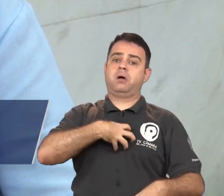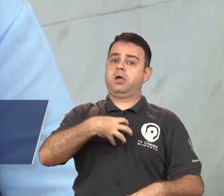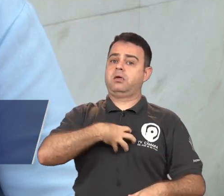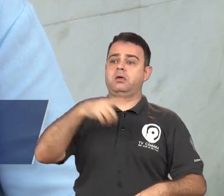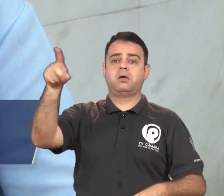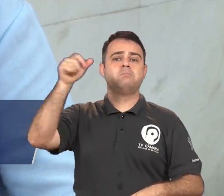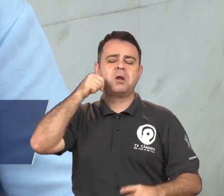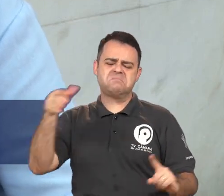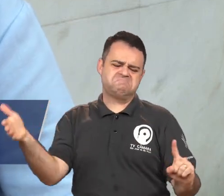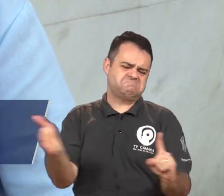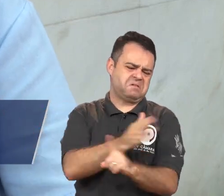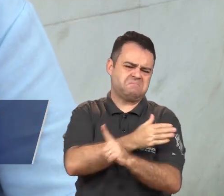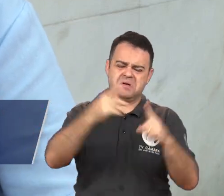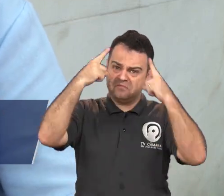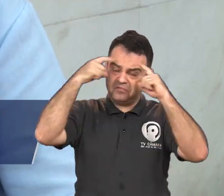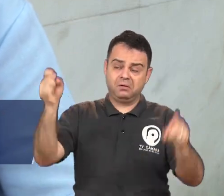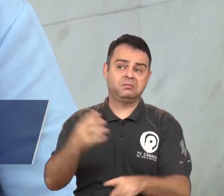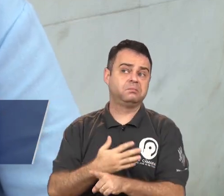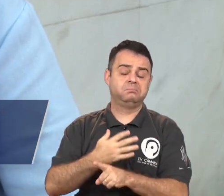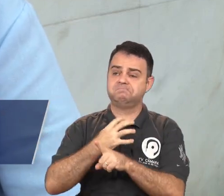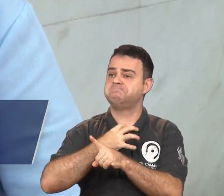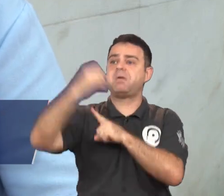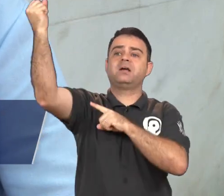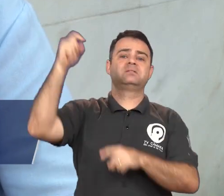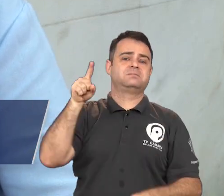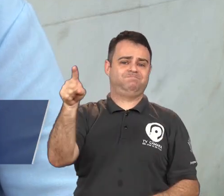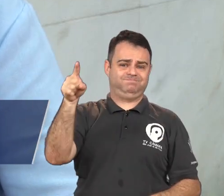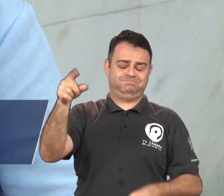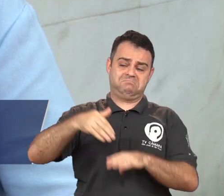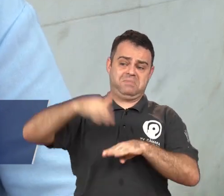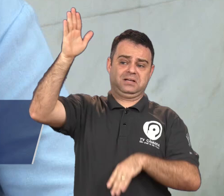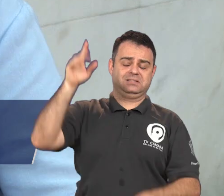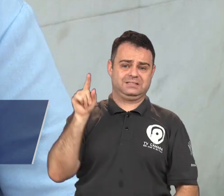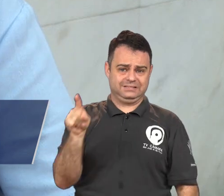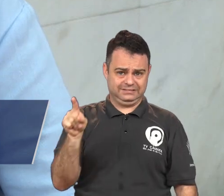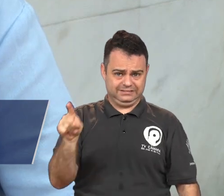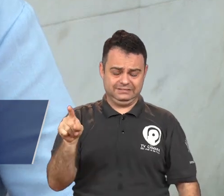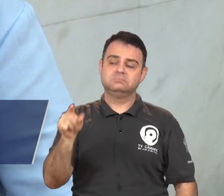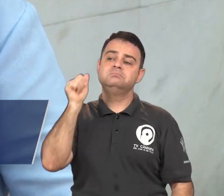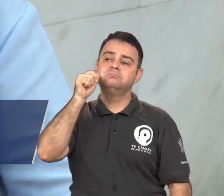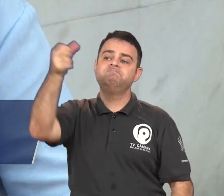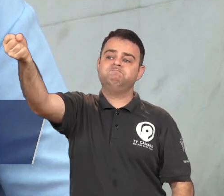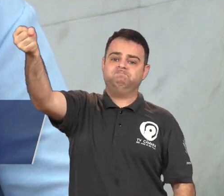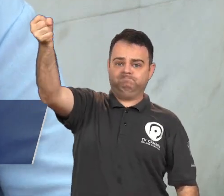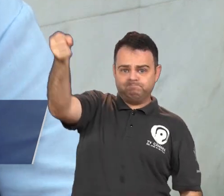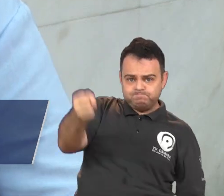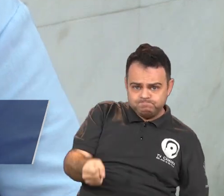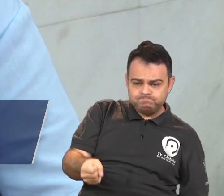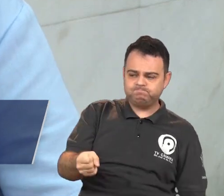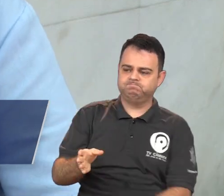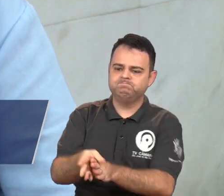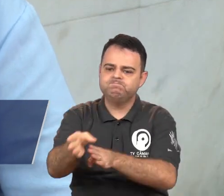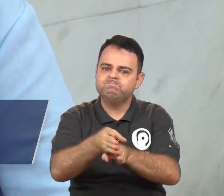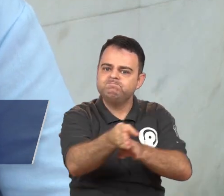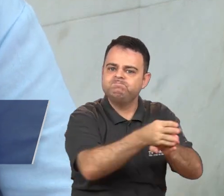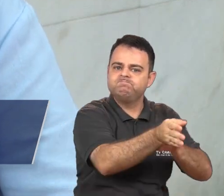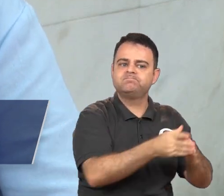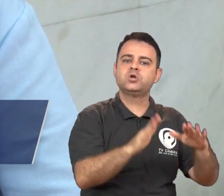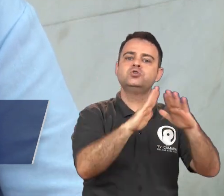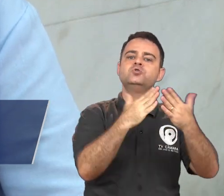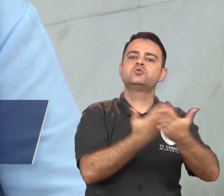violência nesse estado. Então, nós trouxemos para cá, nós fizemos um trabalho bacana, que foi com escolas,